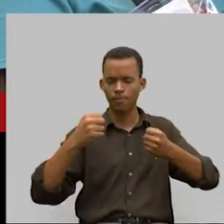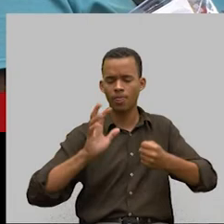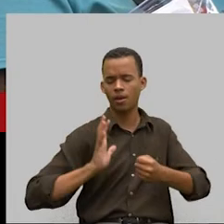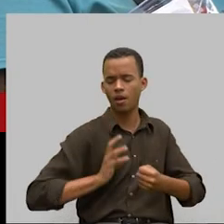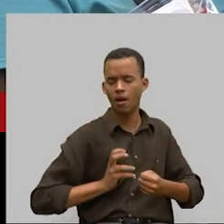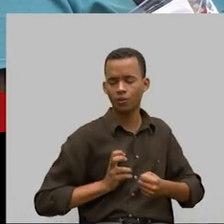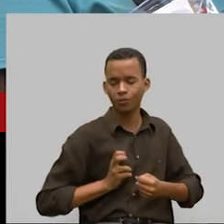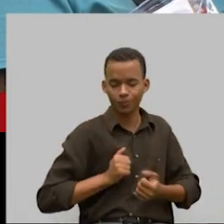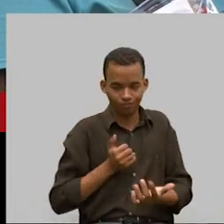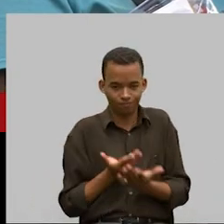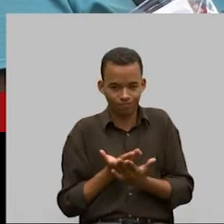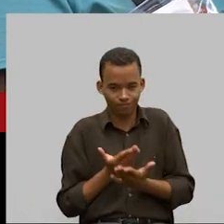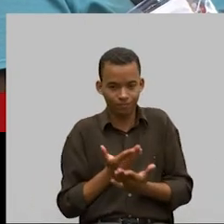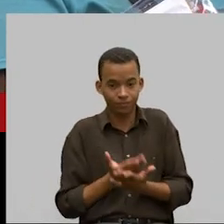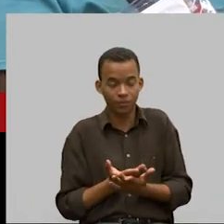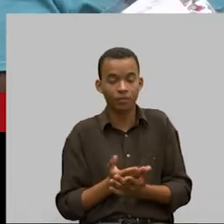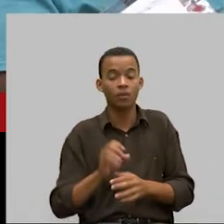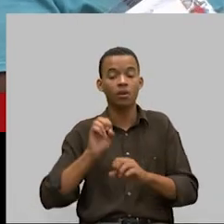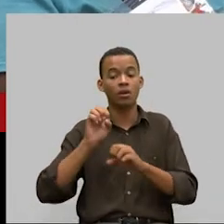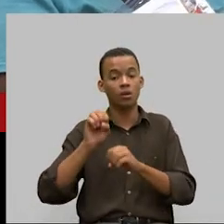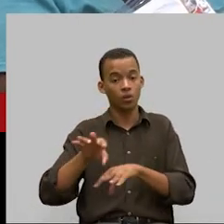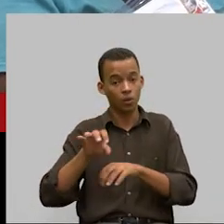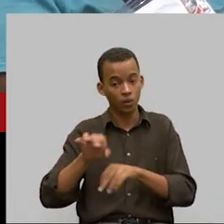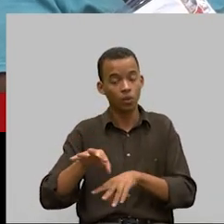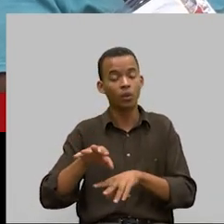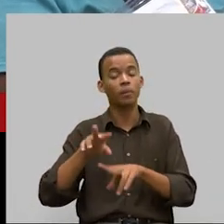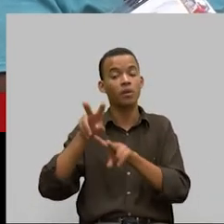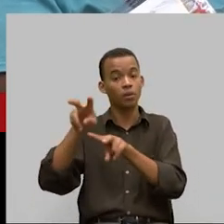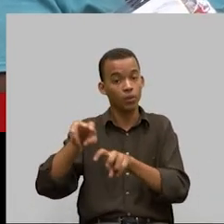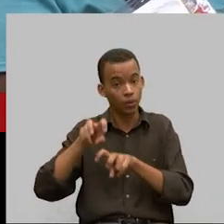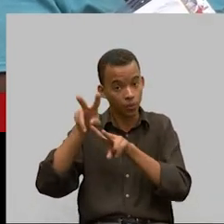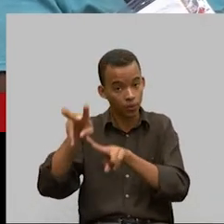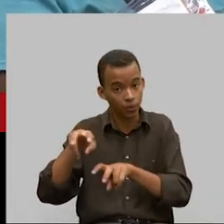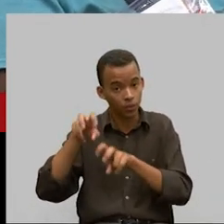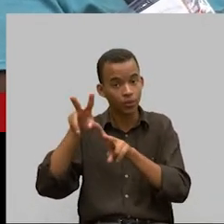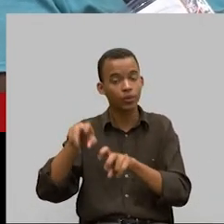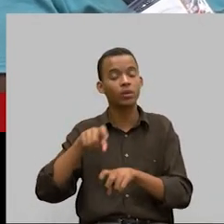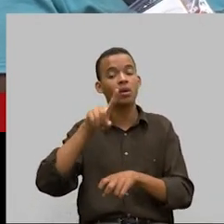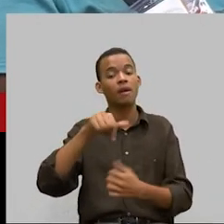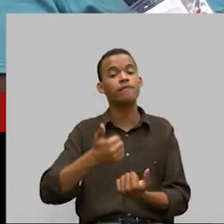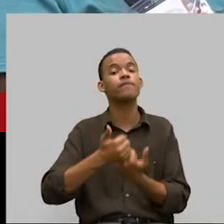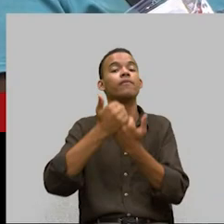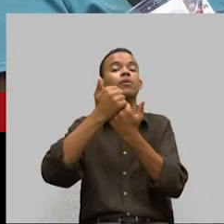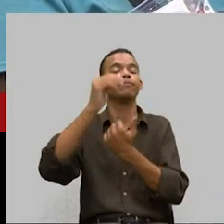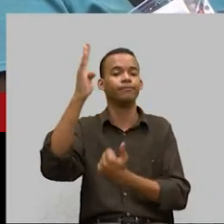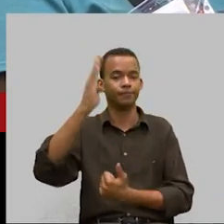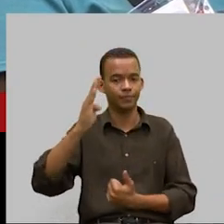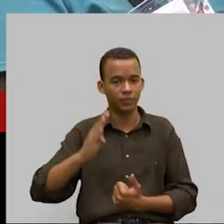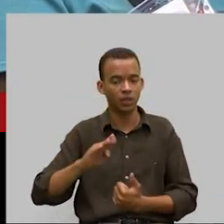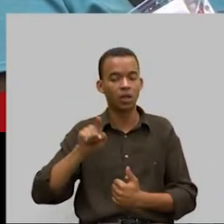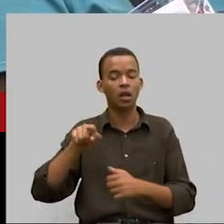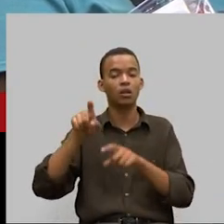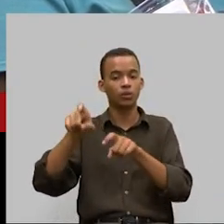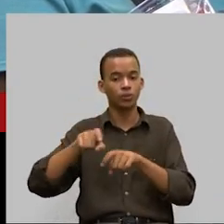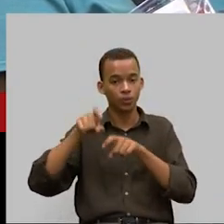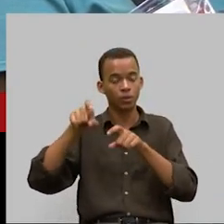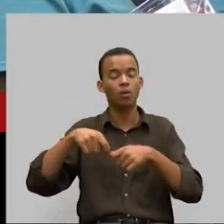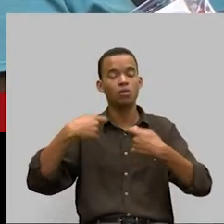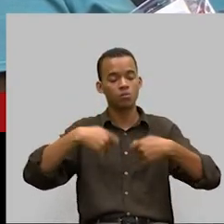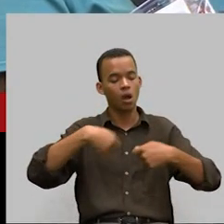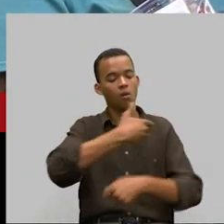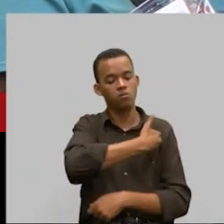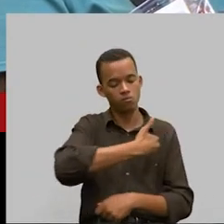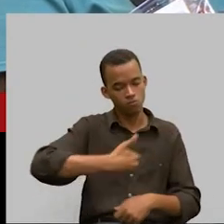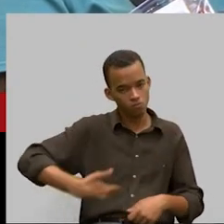é o alimento da Nação e a escola do campo é o centro de educação essa precisa de políticas públicas que